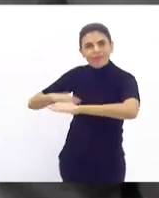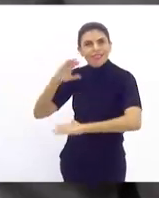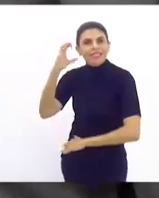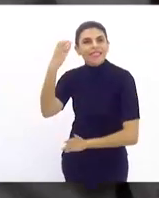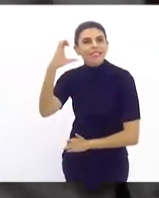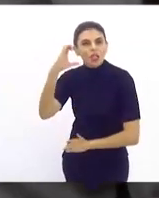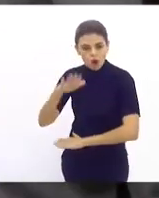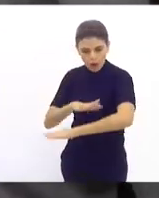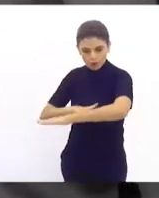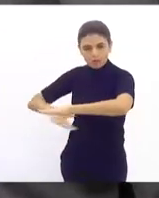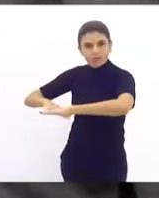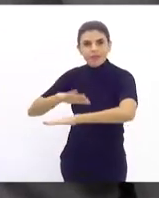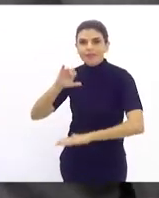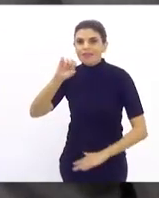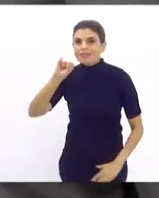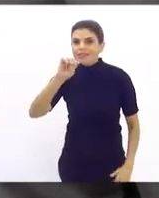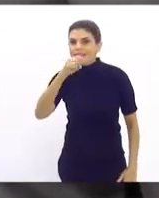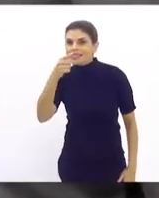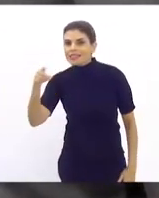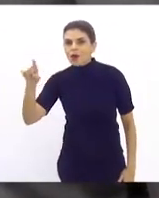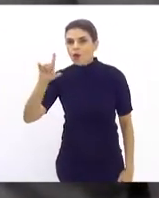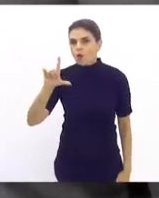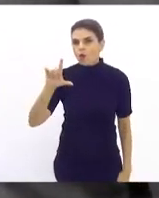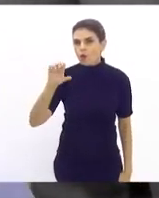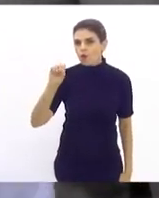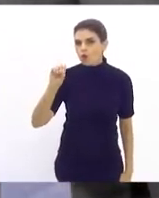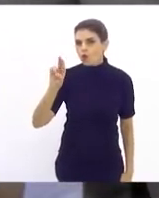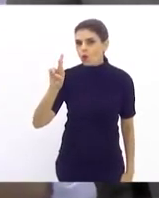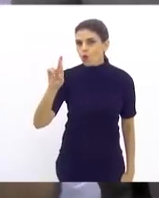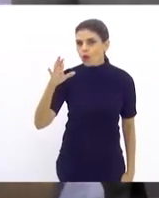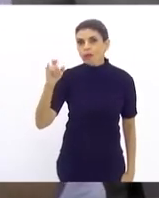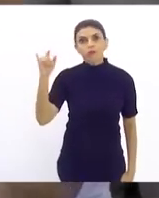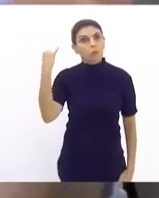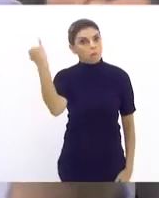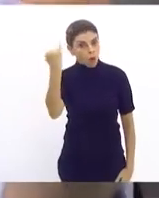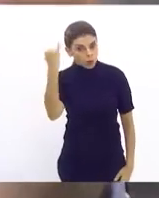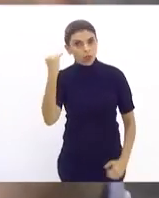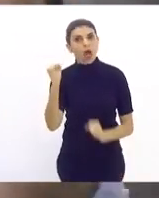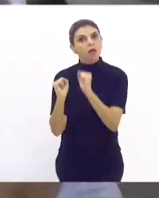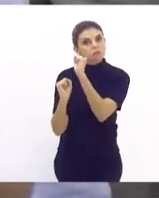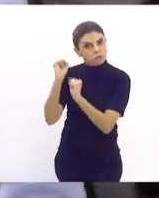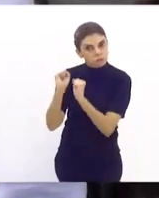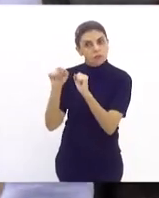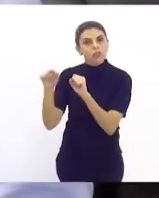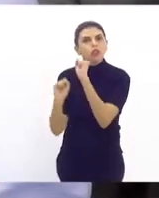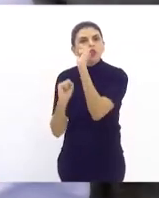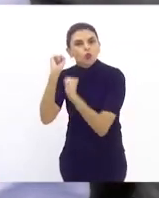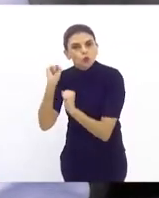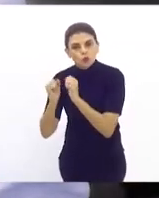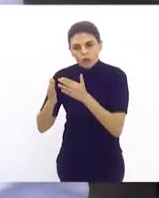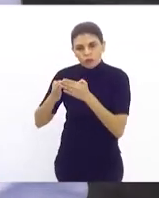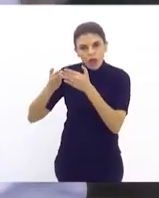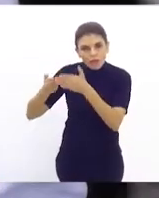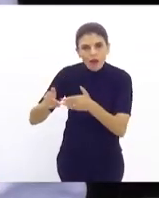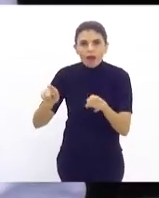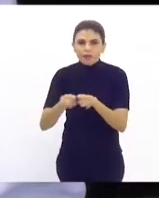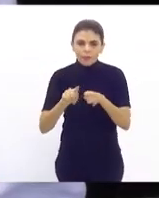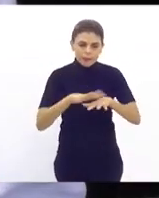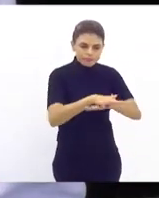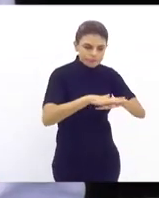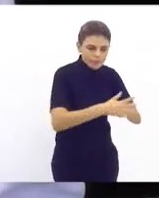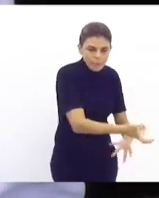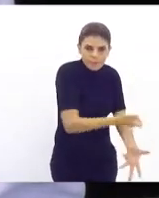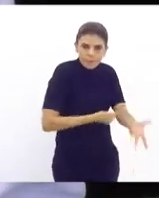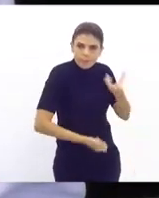Niterói, muito importantes para os estaleiros navais e para a pesca e para a navegação. Na época, se não me